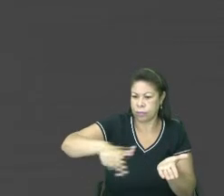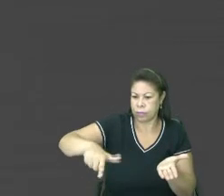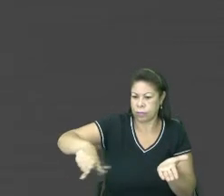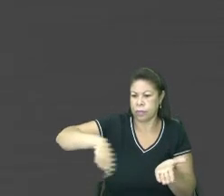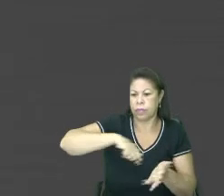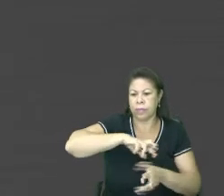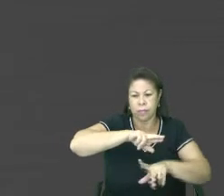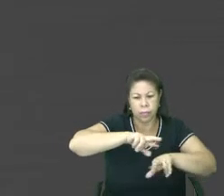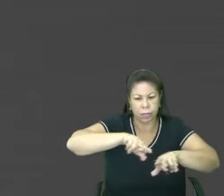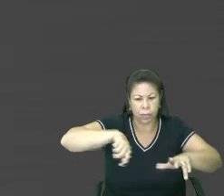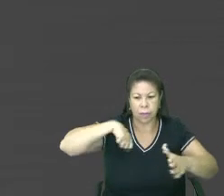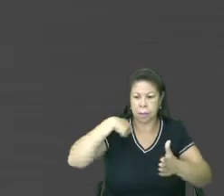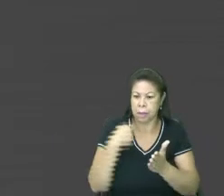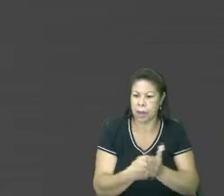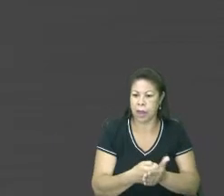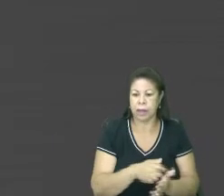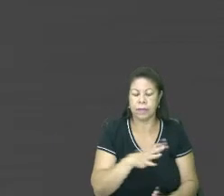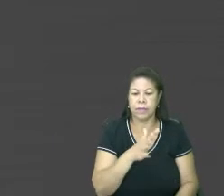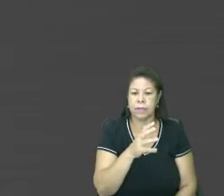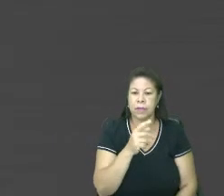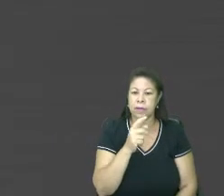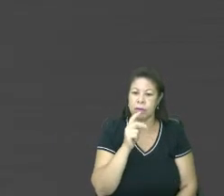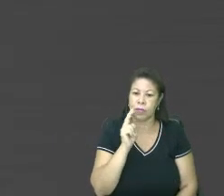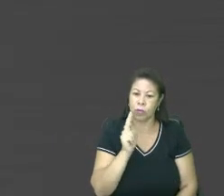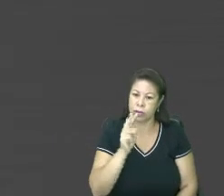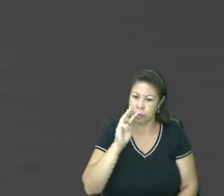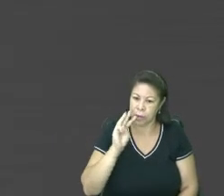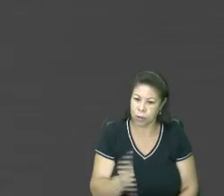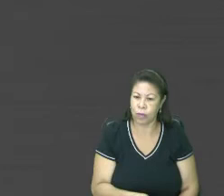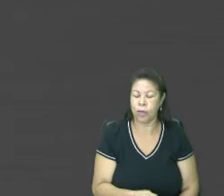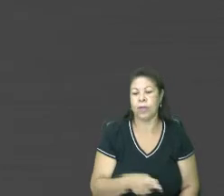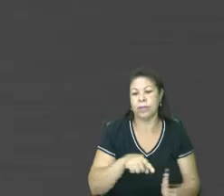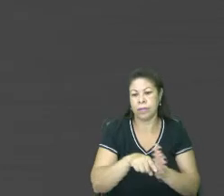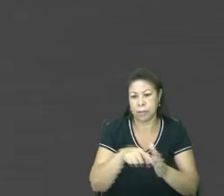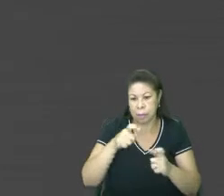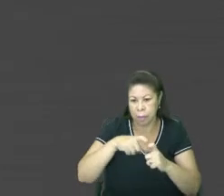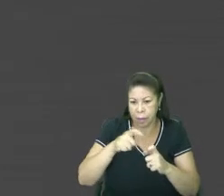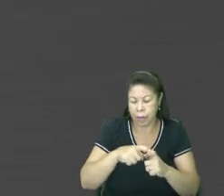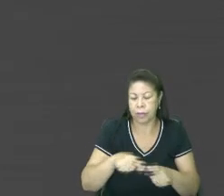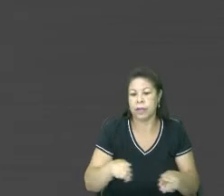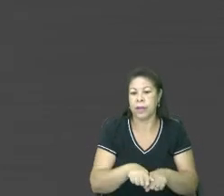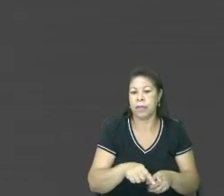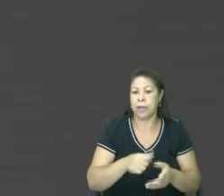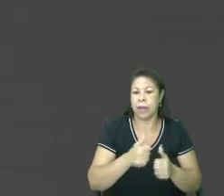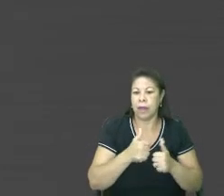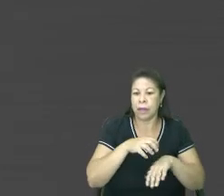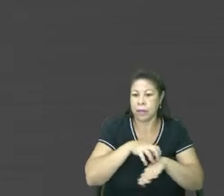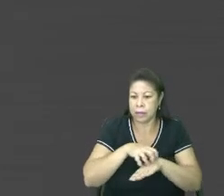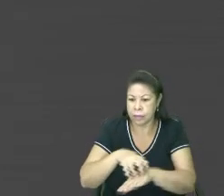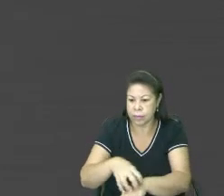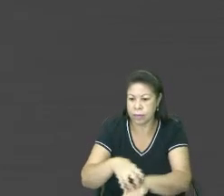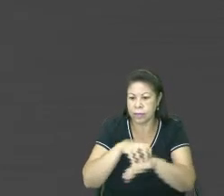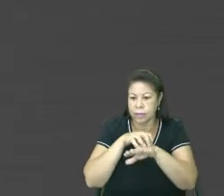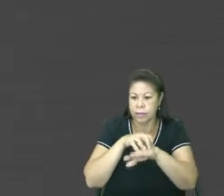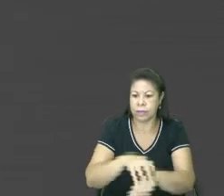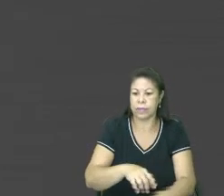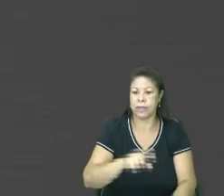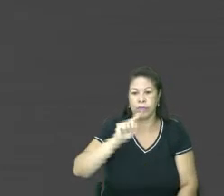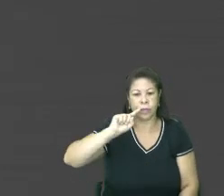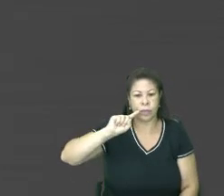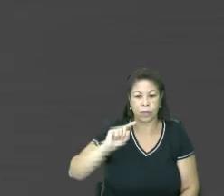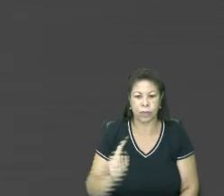mais de 2 milhões com exames médicos, 2 milhões e 700 com transporte, 1 milhão 552